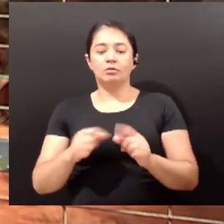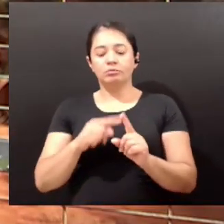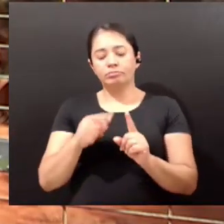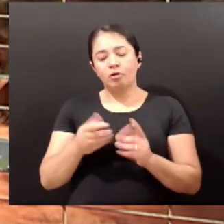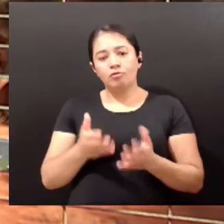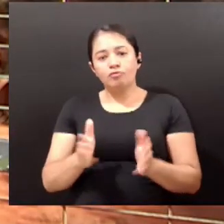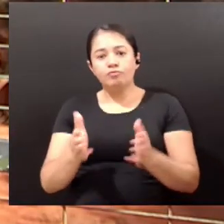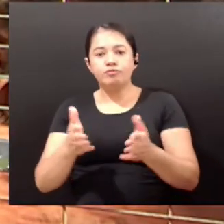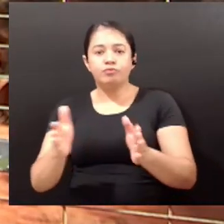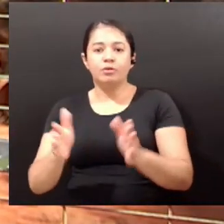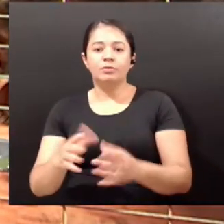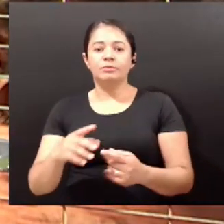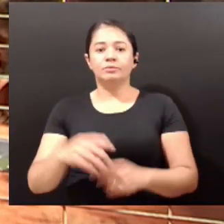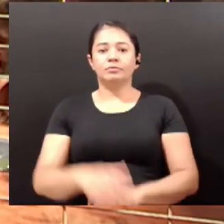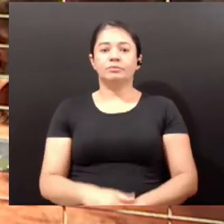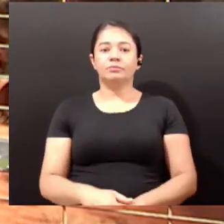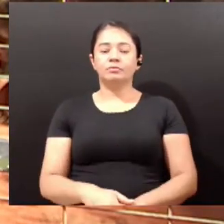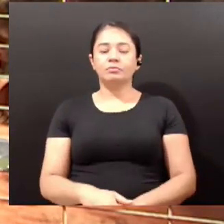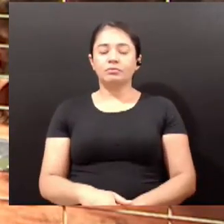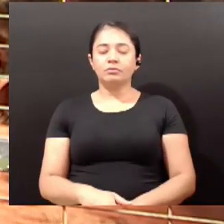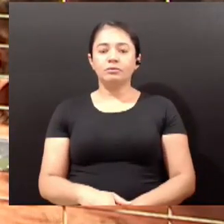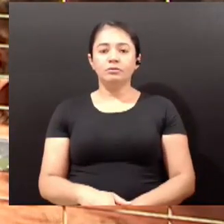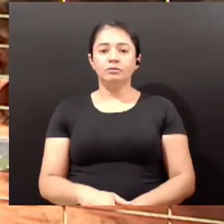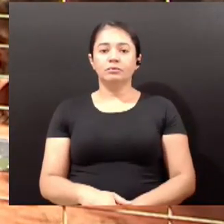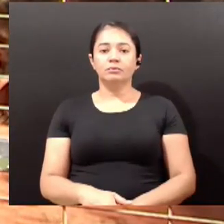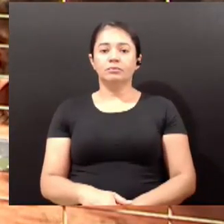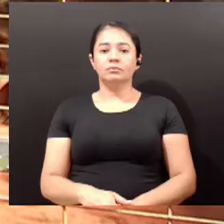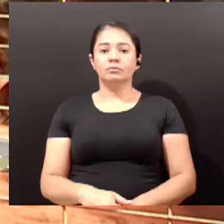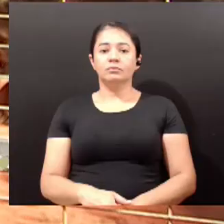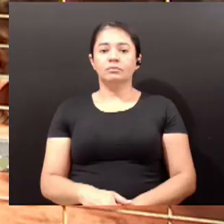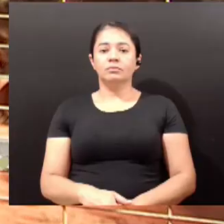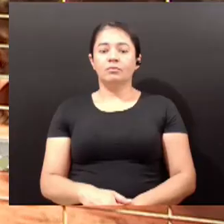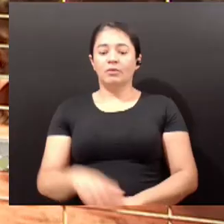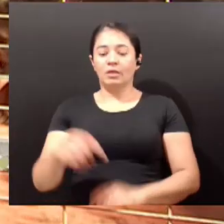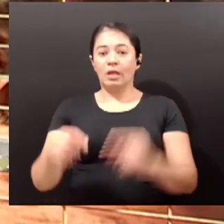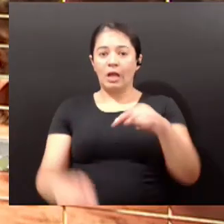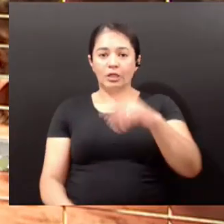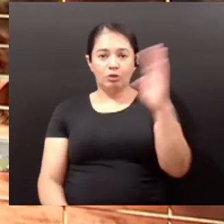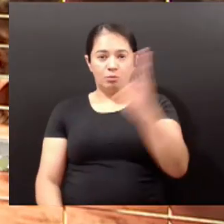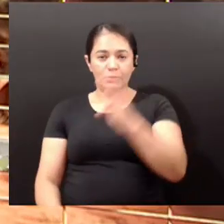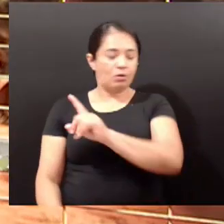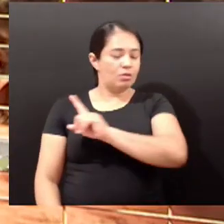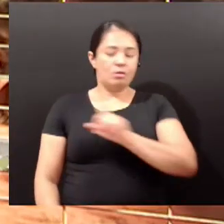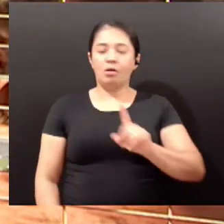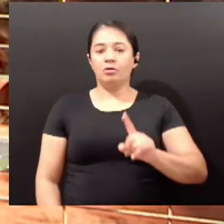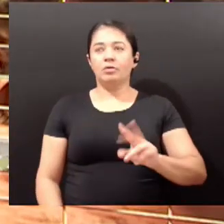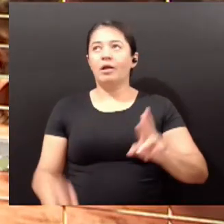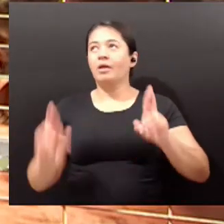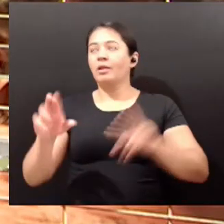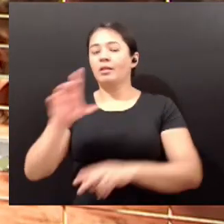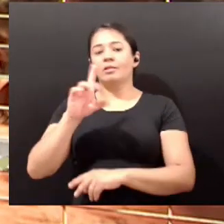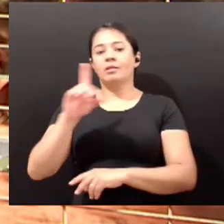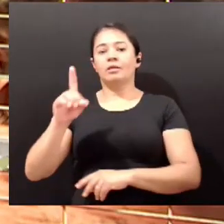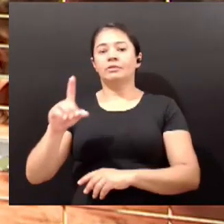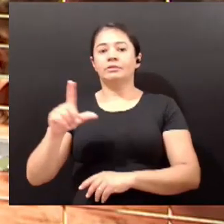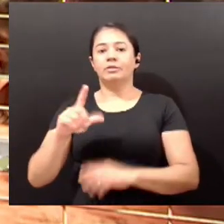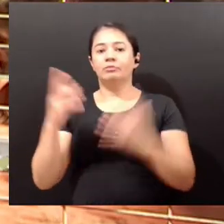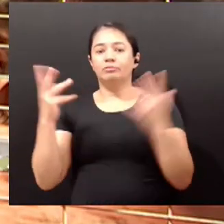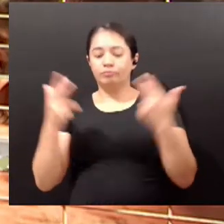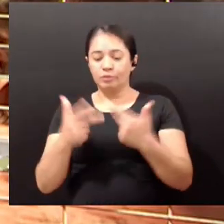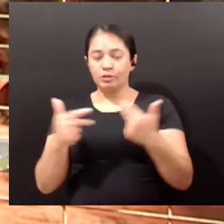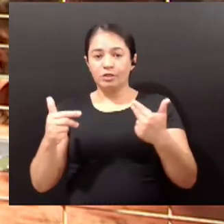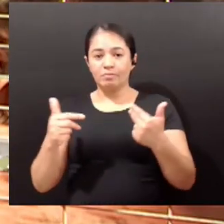espécie. Então, no Brasil, não. No Brasil, graças a Deus, é um bicho que as pessoas têm